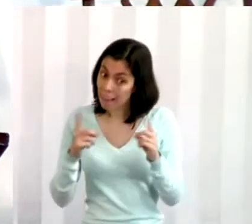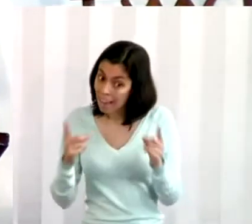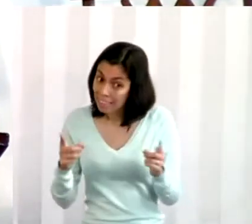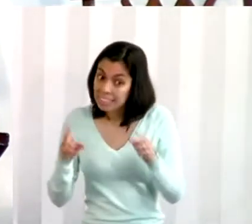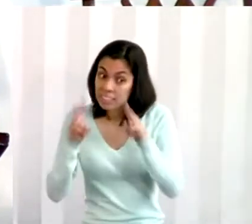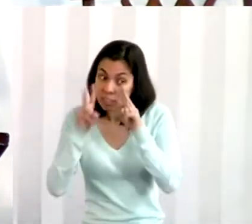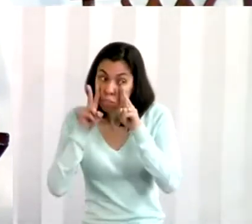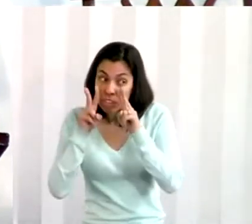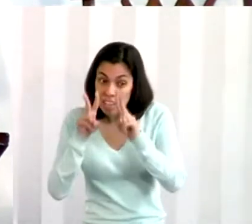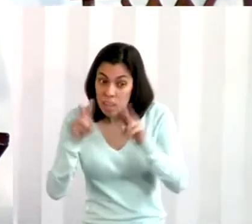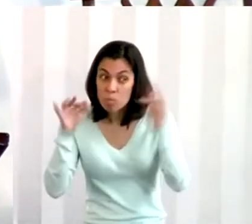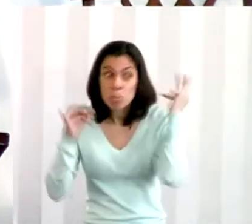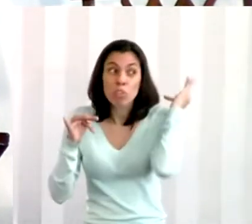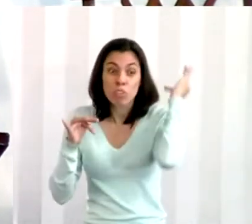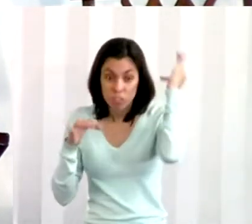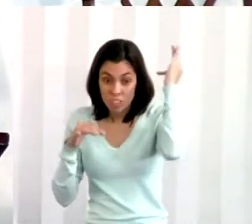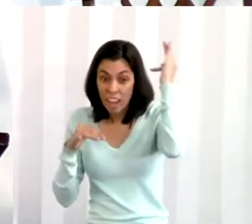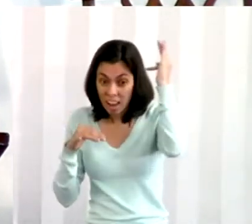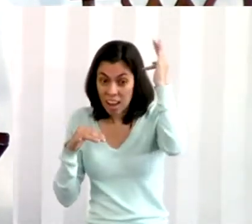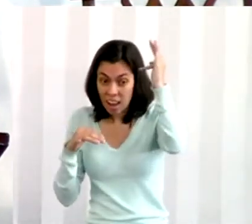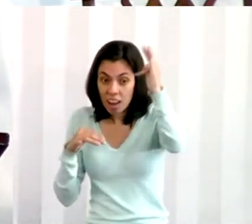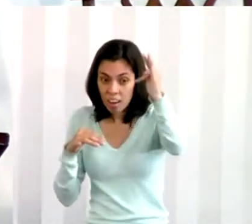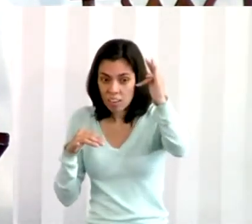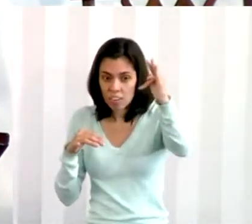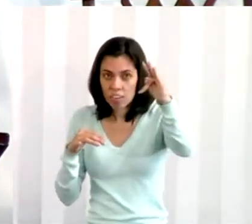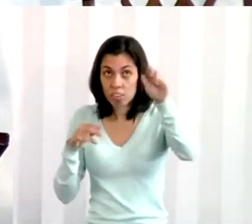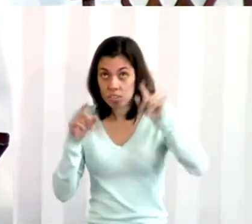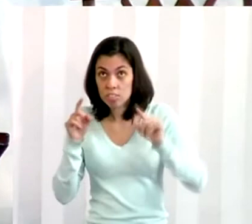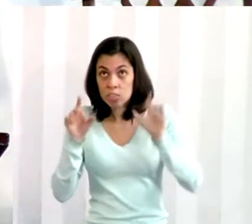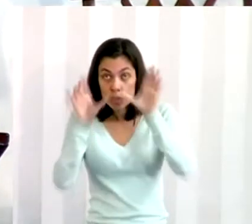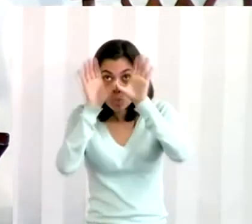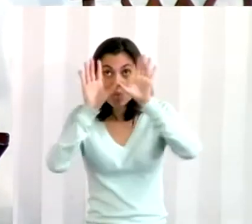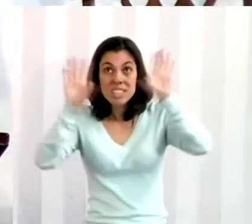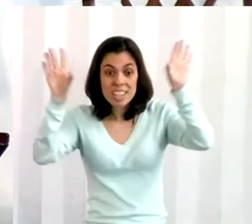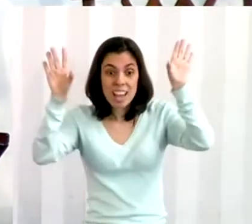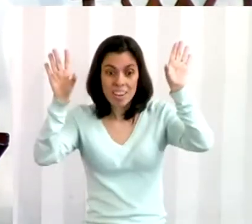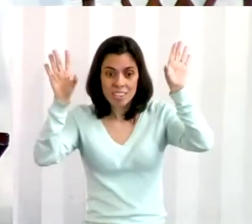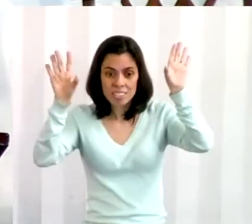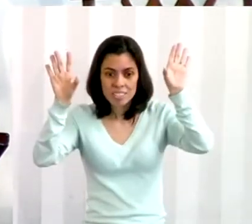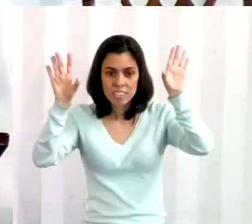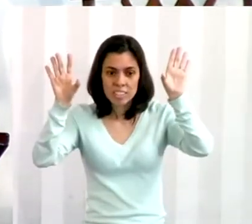passaremos. Então nós temos de esperar o juiz